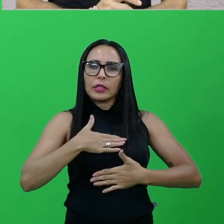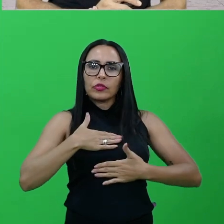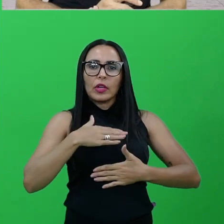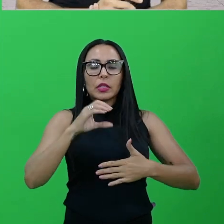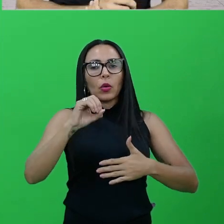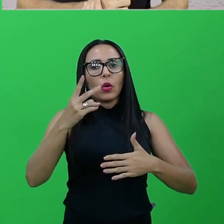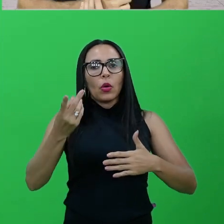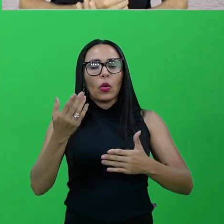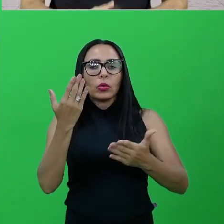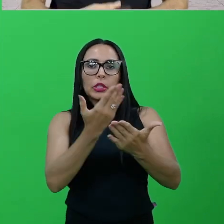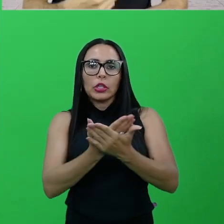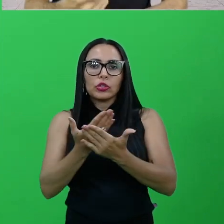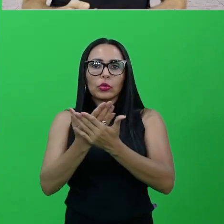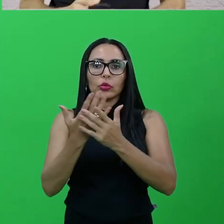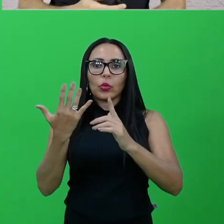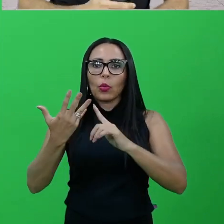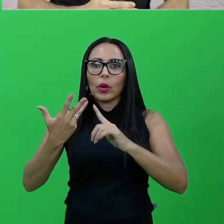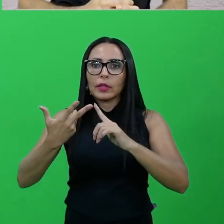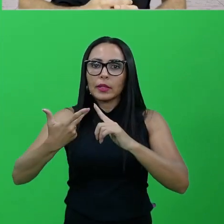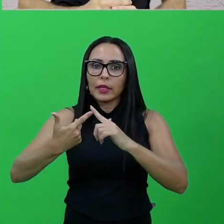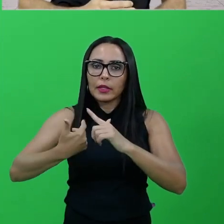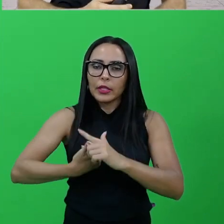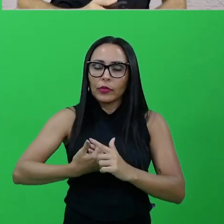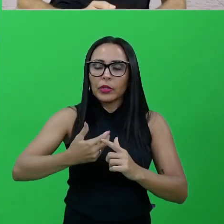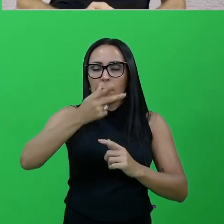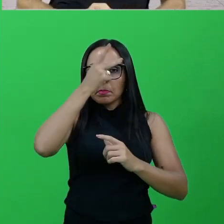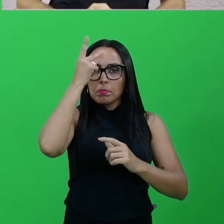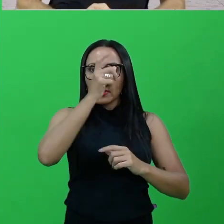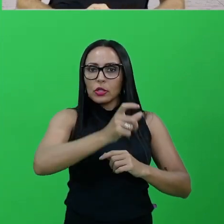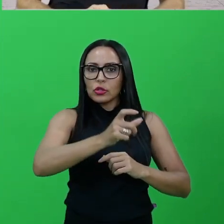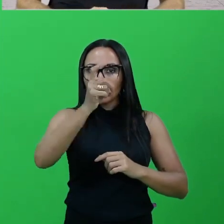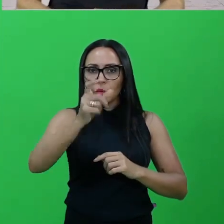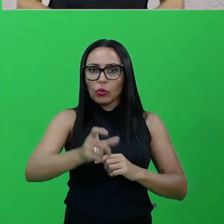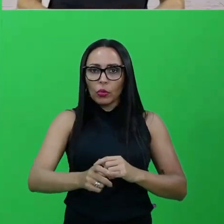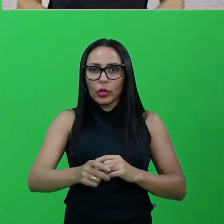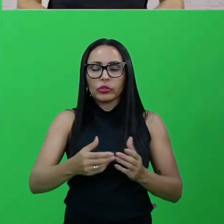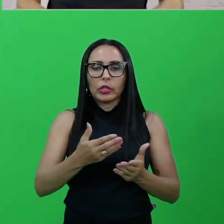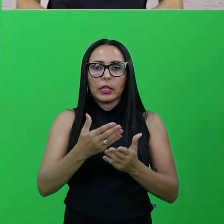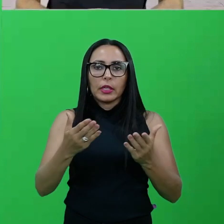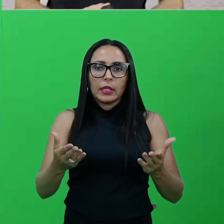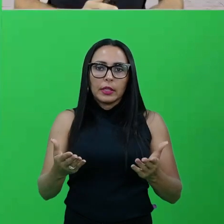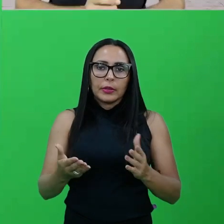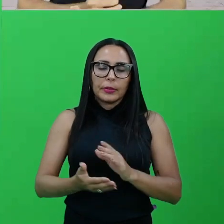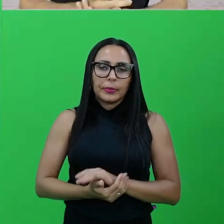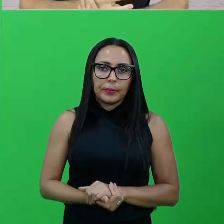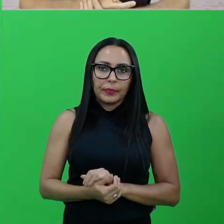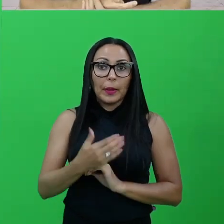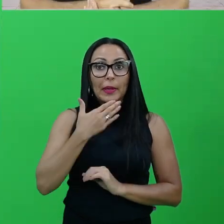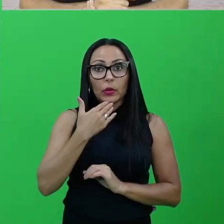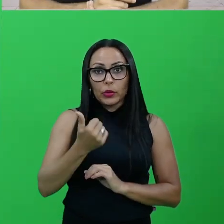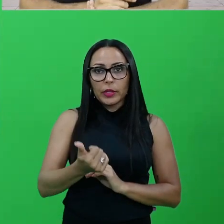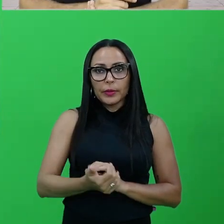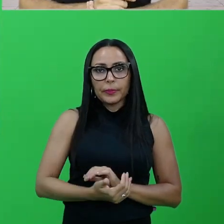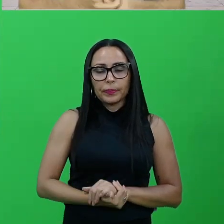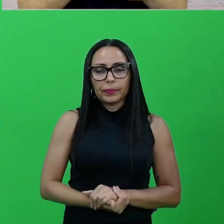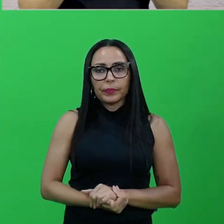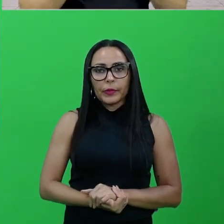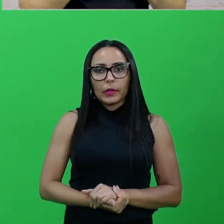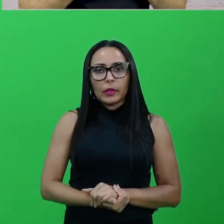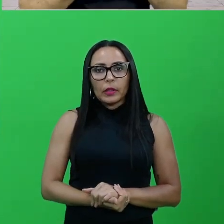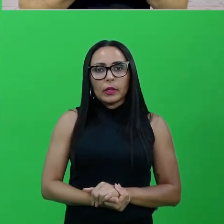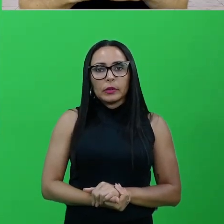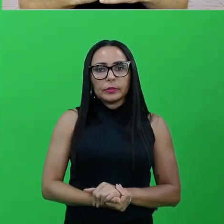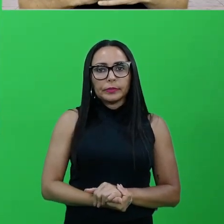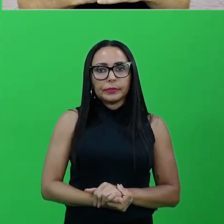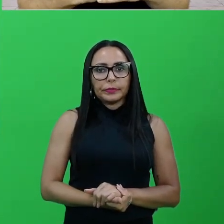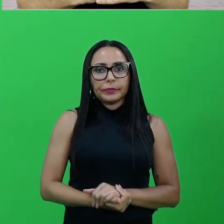estudos quantitativos das pessoas que são afetadas ou que são alcançadas por aquela melhoria, tá? Então, ainda